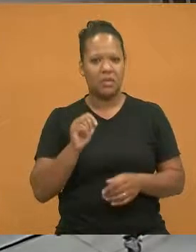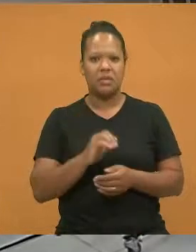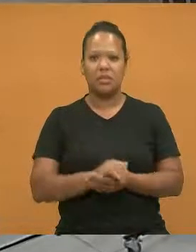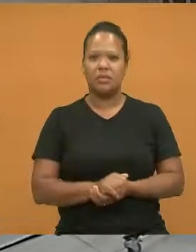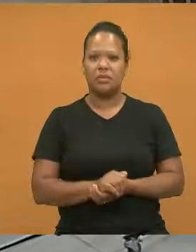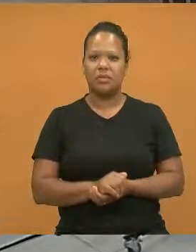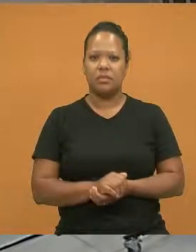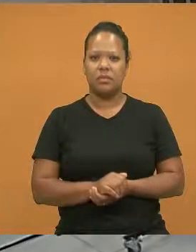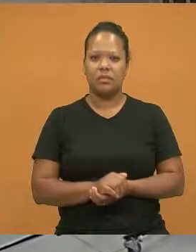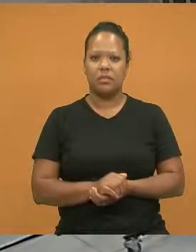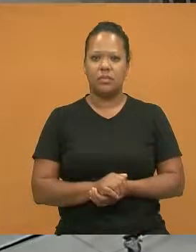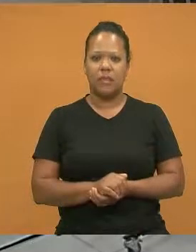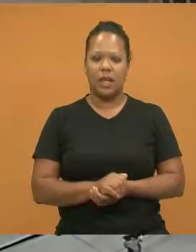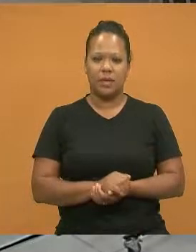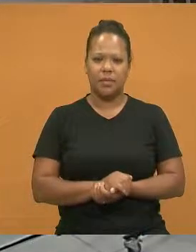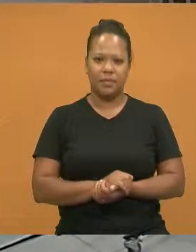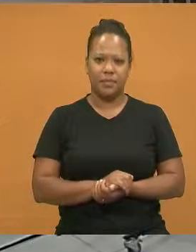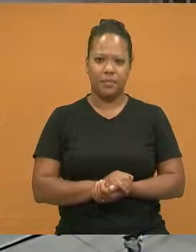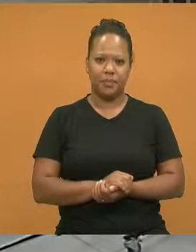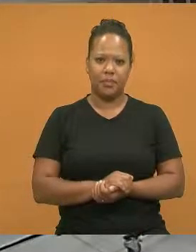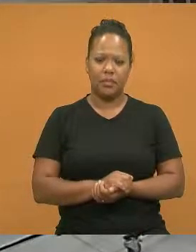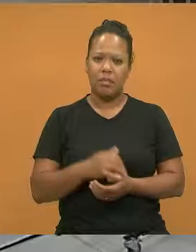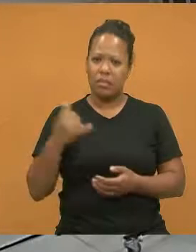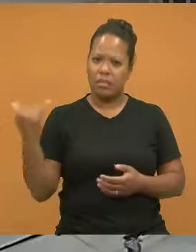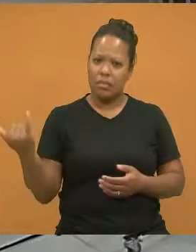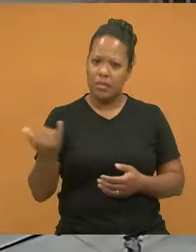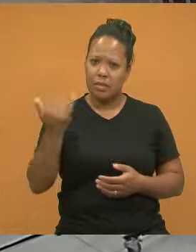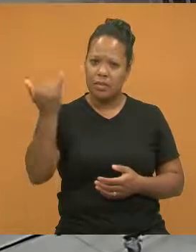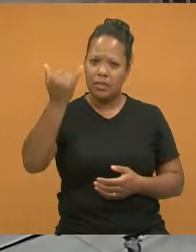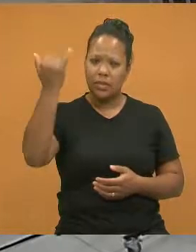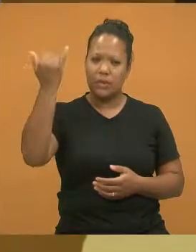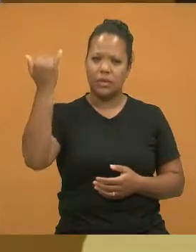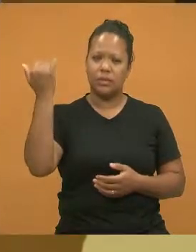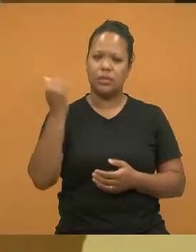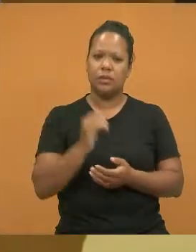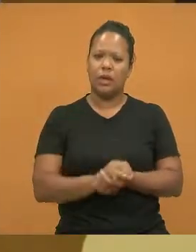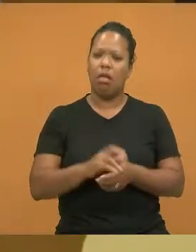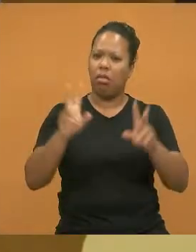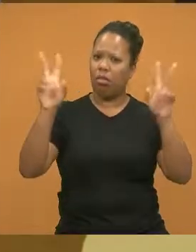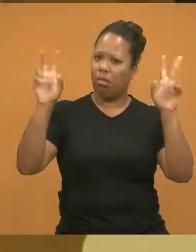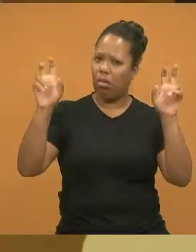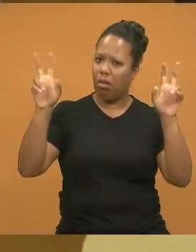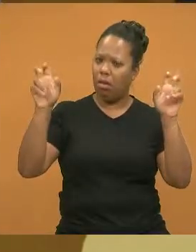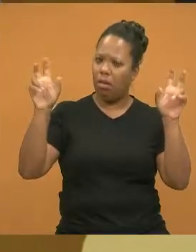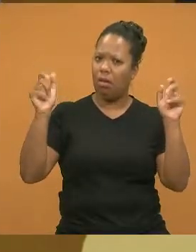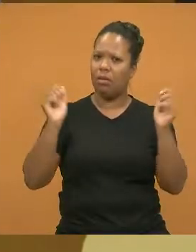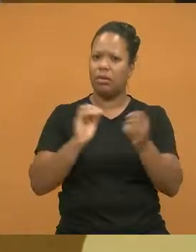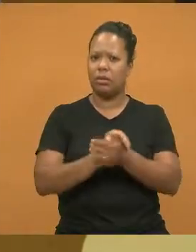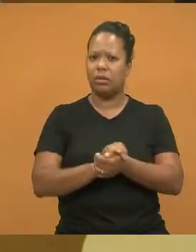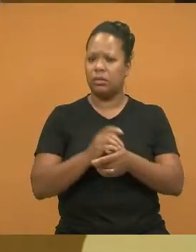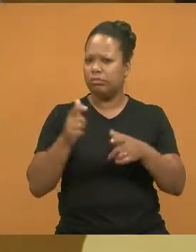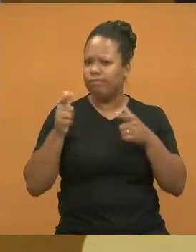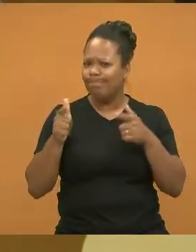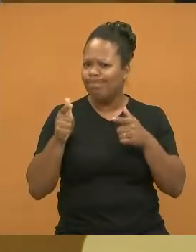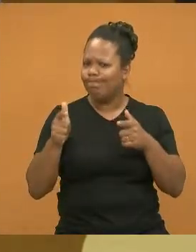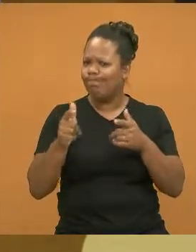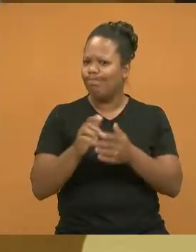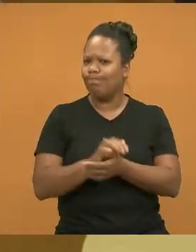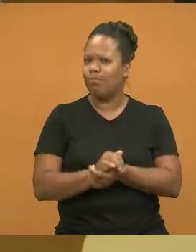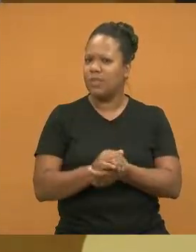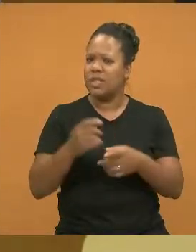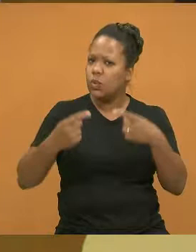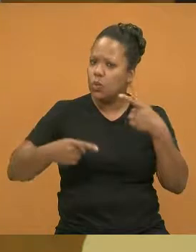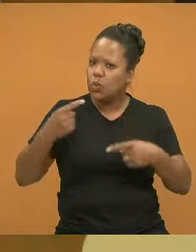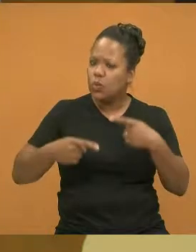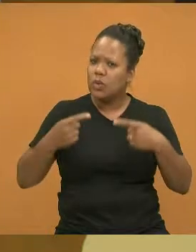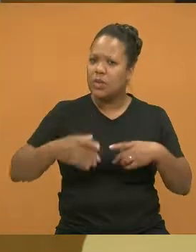iniciativa. É muito importante que a gente traga determinados temas dessa casa para a gente provocar uma